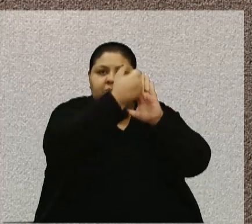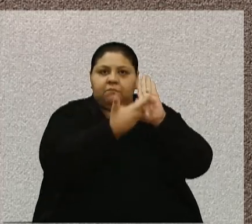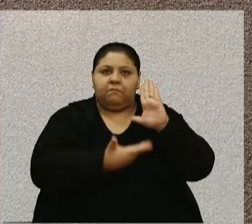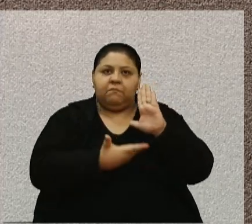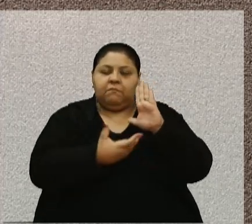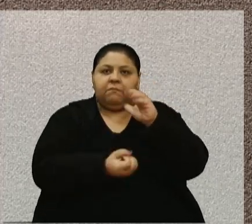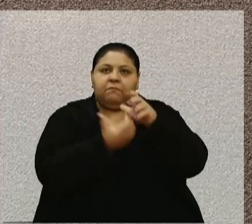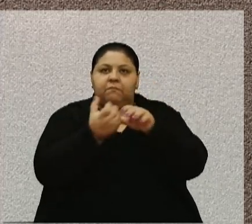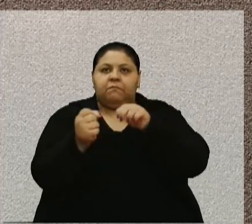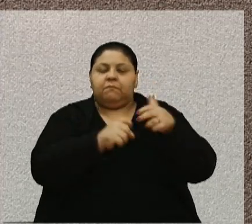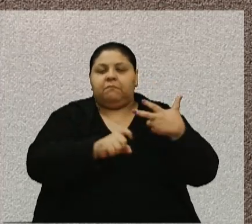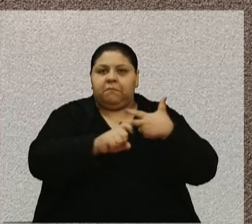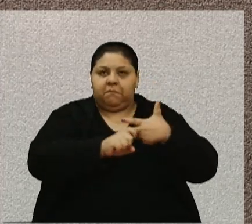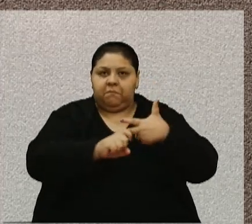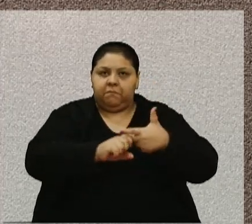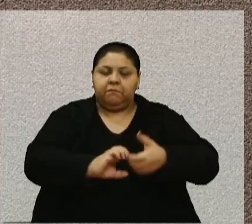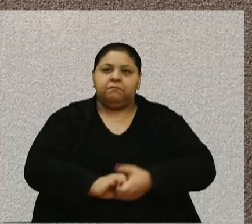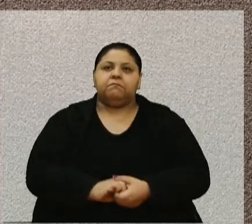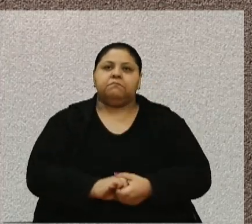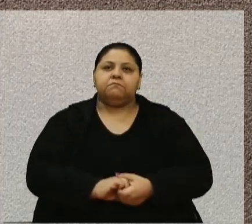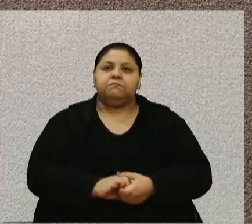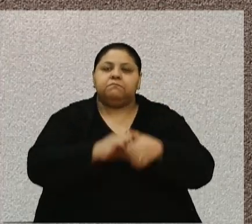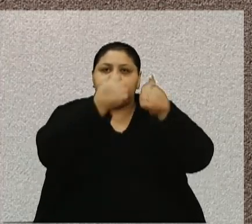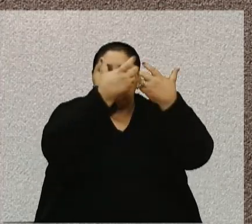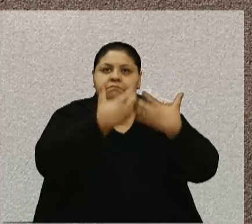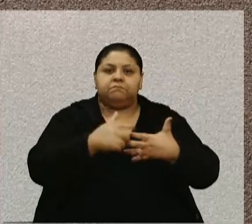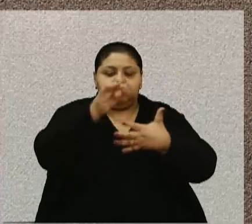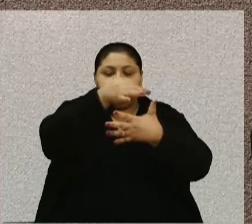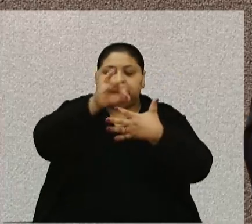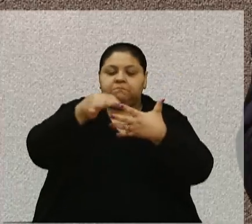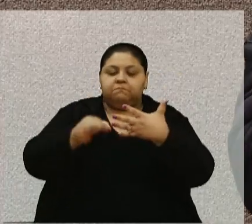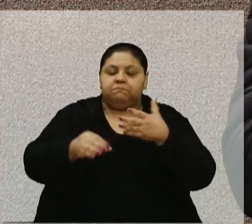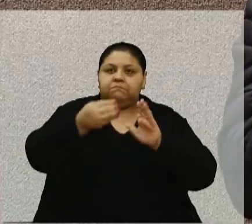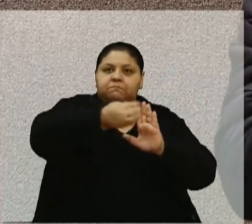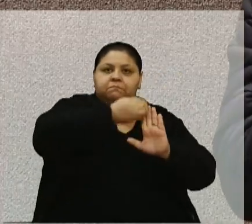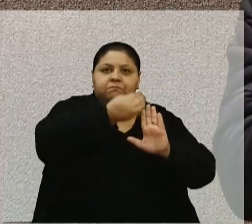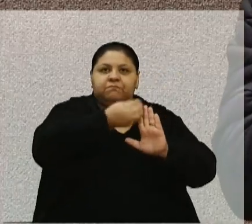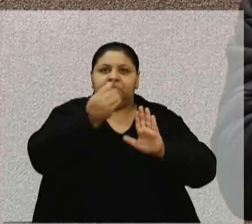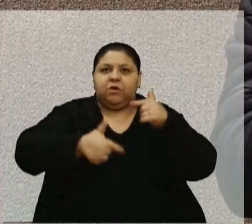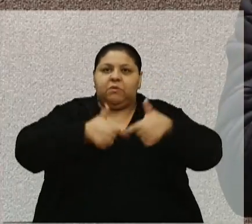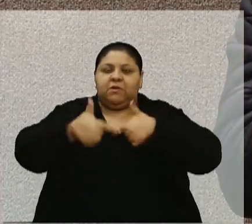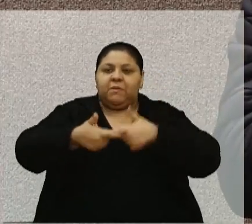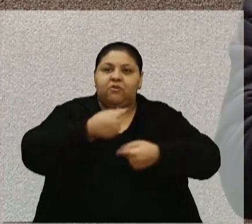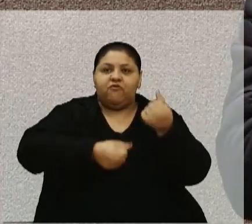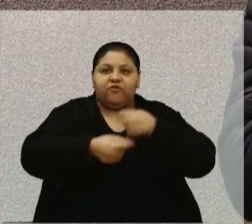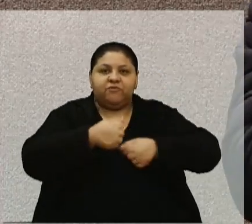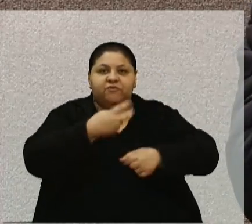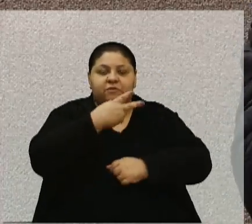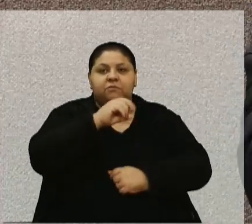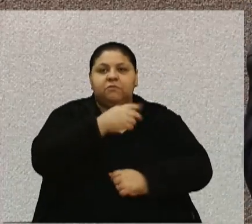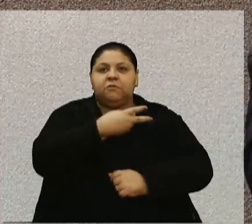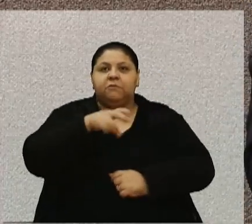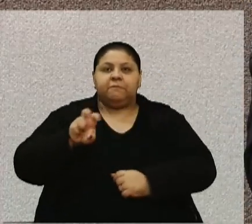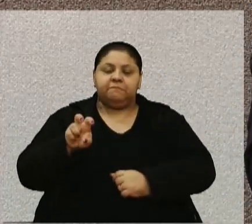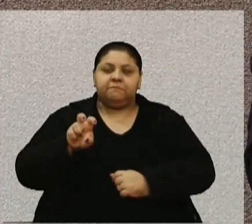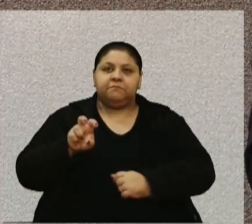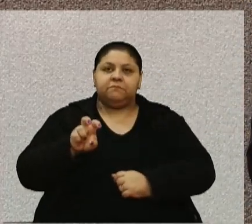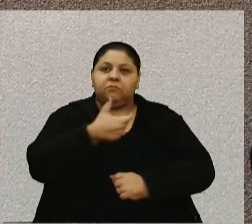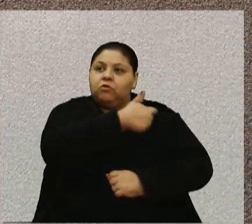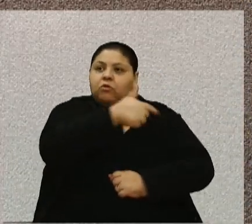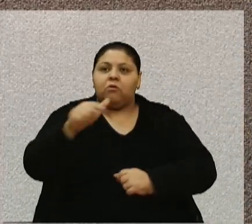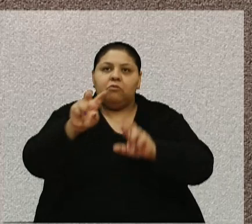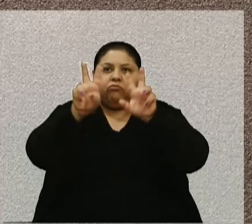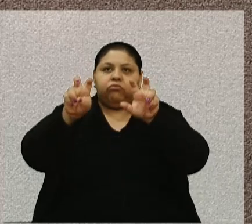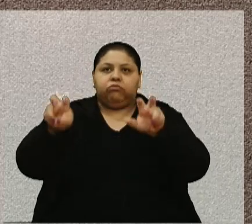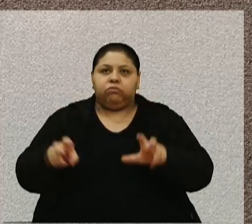de autoria do Poder Executivo, que dispõe sobre as diretrizes orçamentárias para o exercício financeiro de 2025 e dá